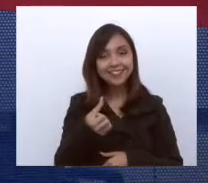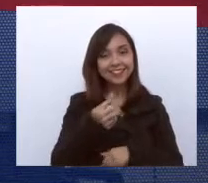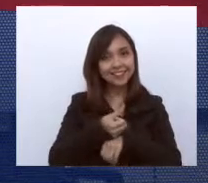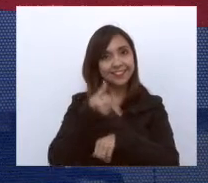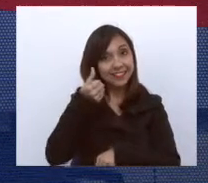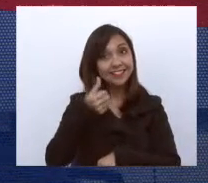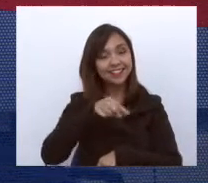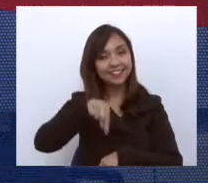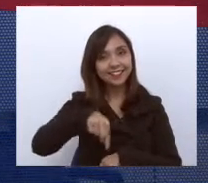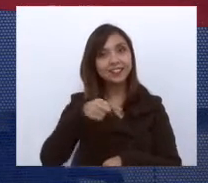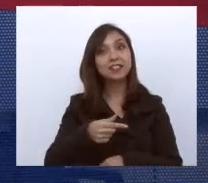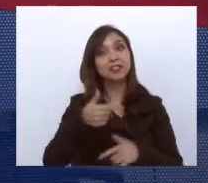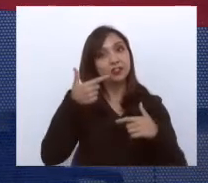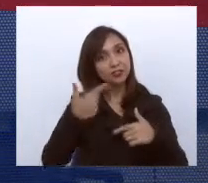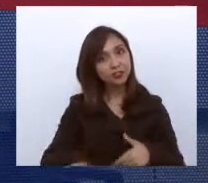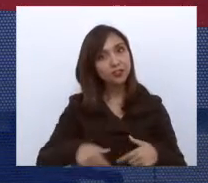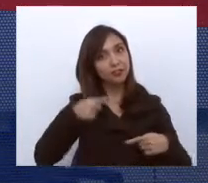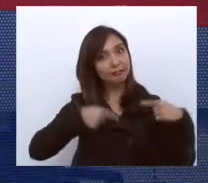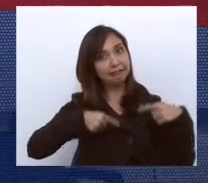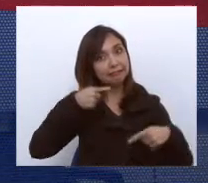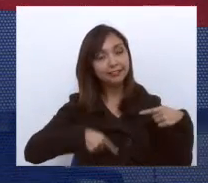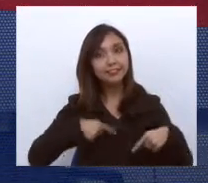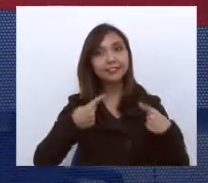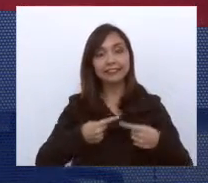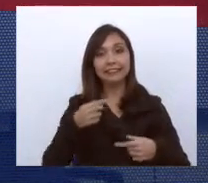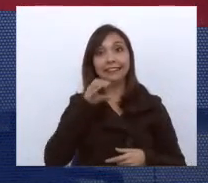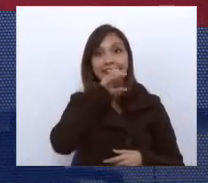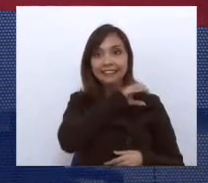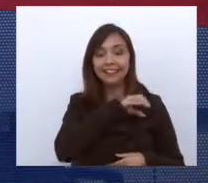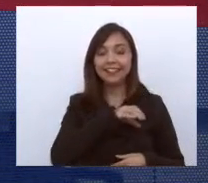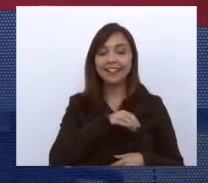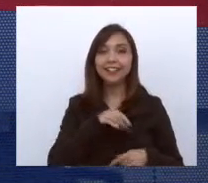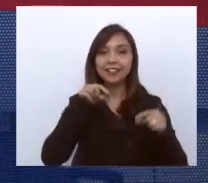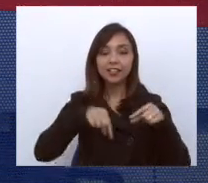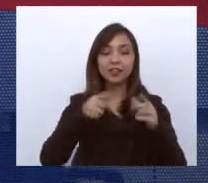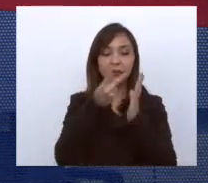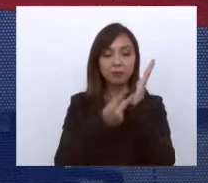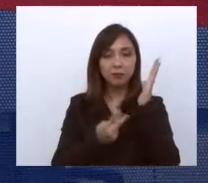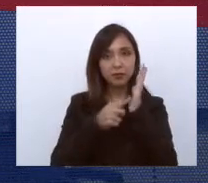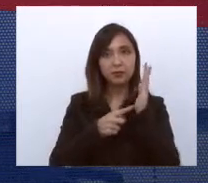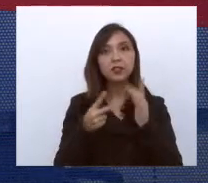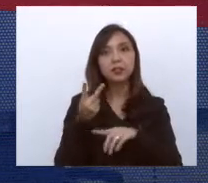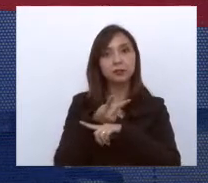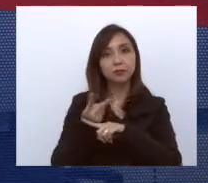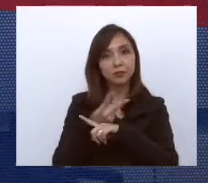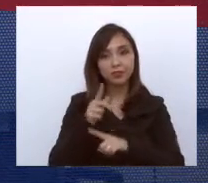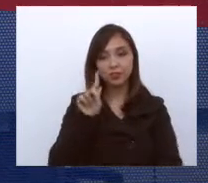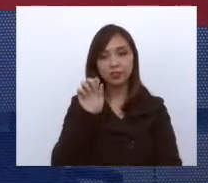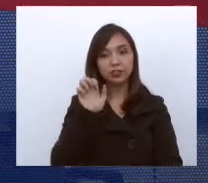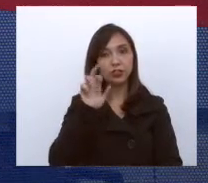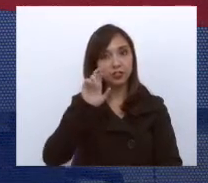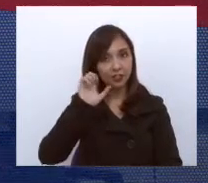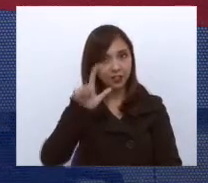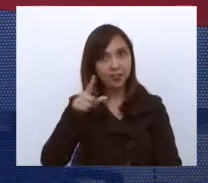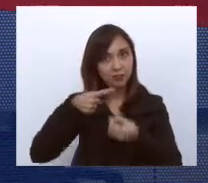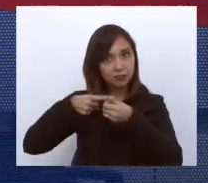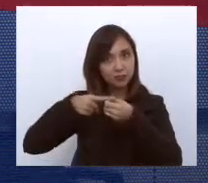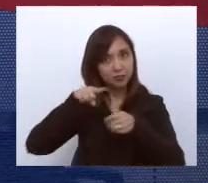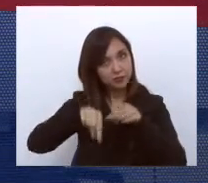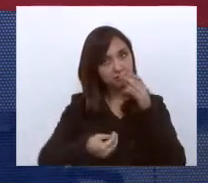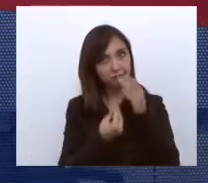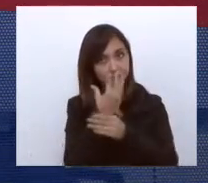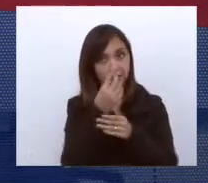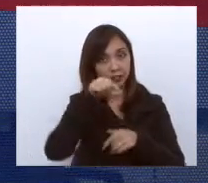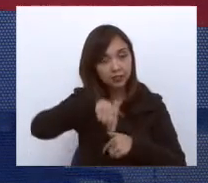essa que promete ser mais uma vez quente. Isto porque no grande expediente, aquele projeto da Procuradoria-Geral do Município, da criação